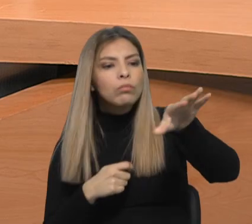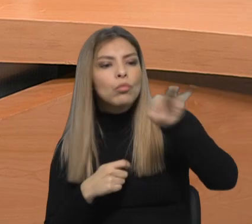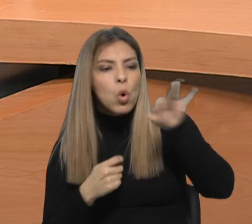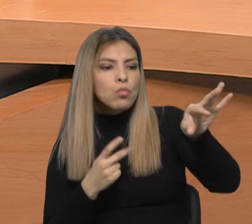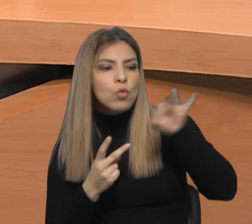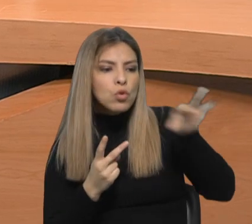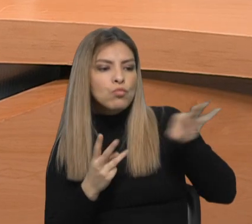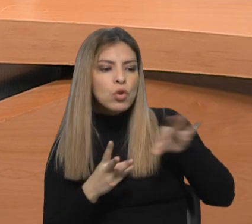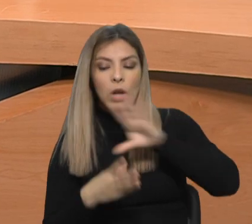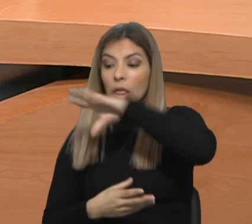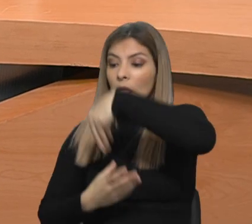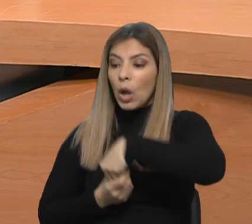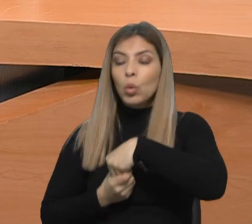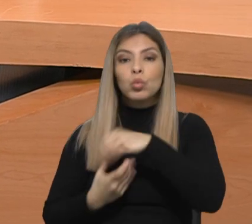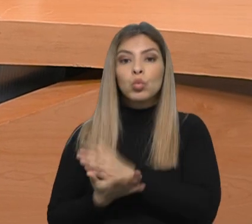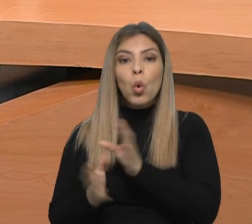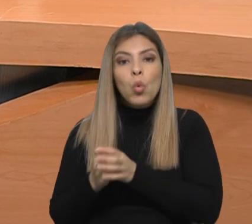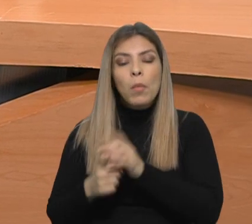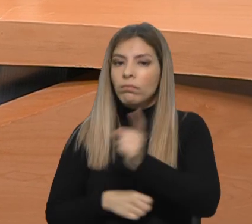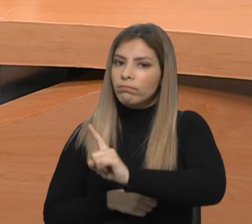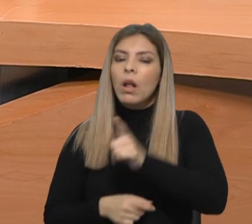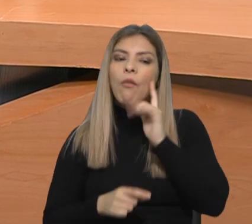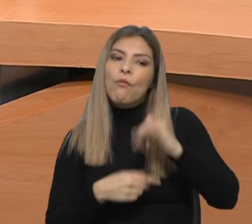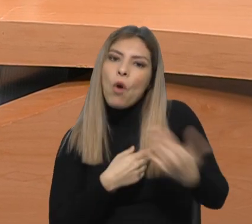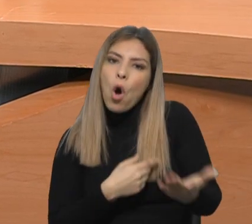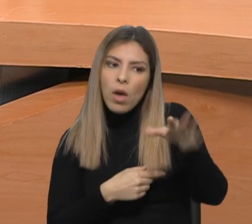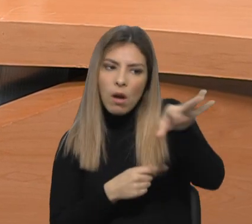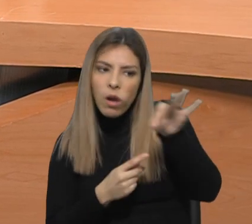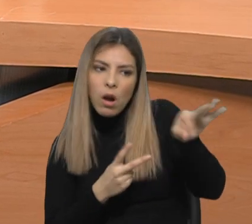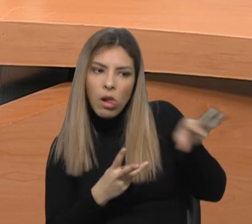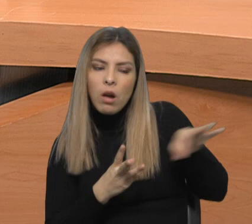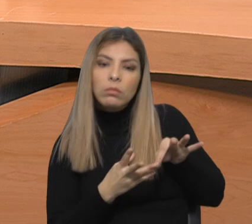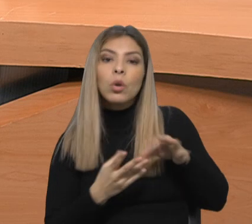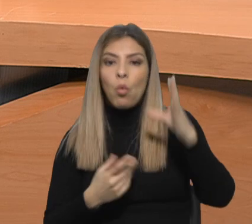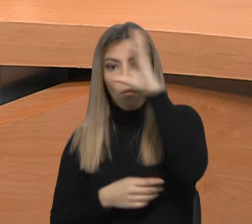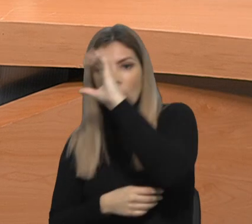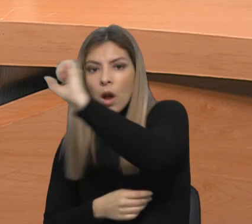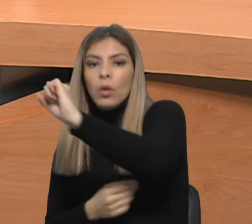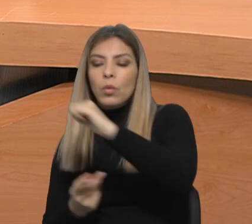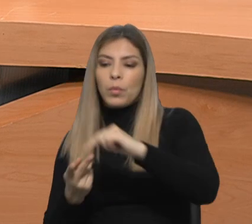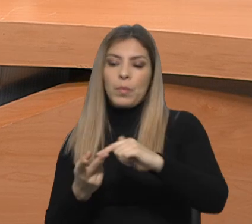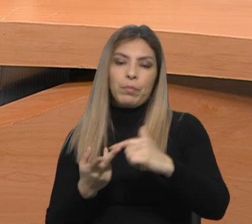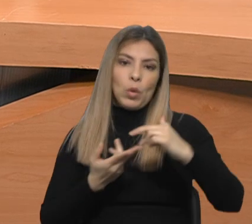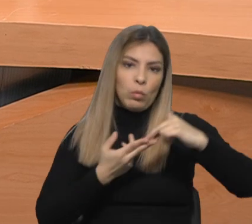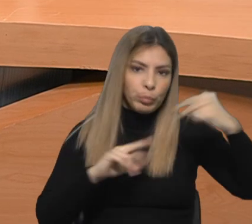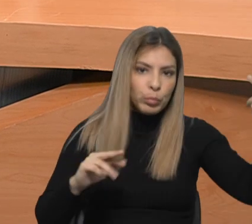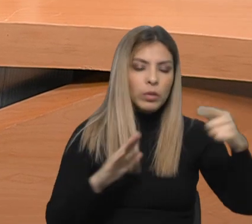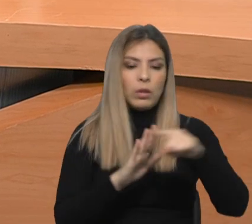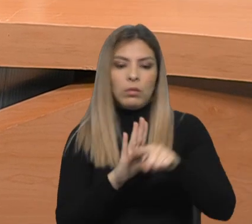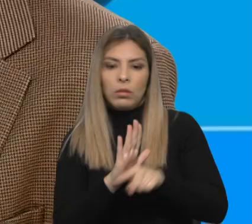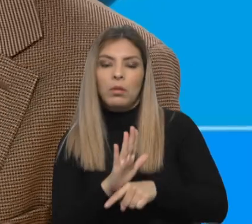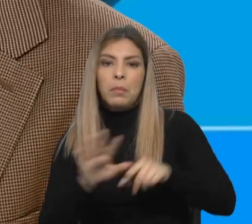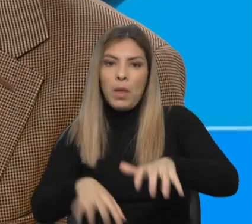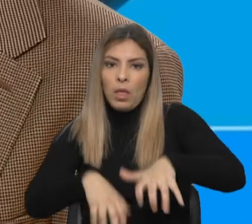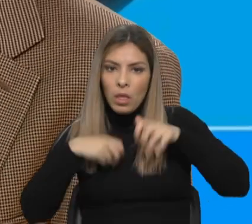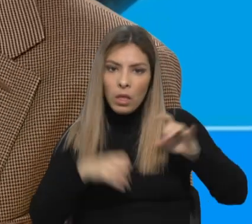seus próprios militantes para compor, desde o governo até às autarquias, até às listas para o Parlamento Europeu,